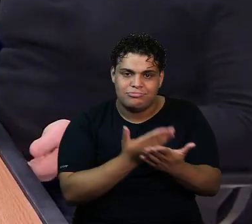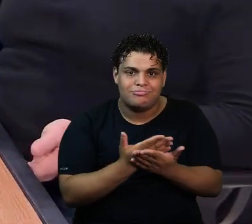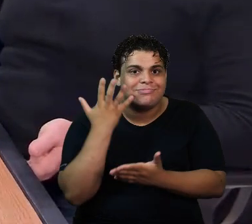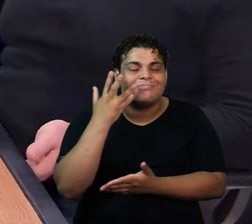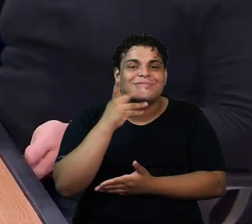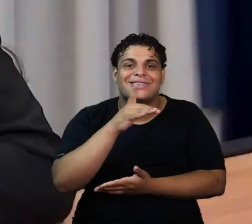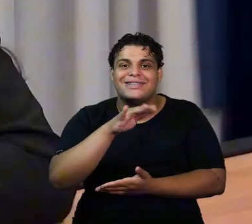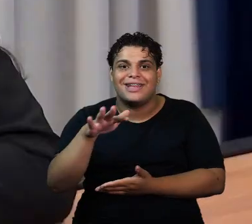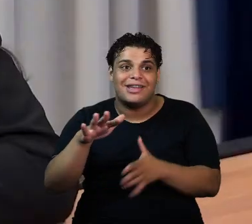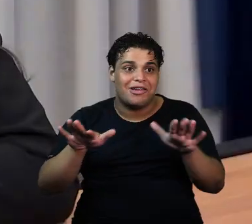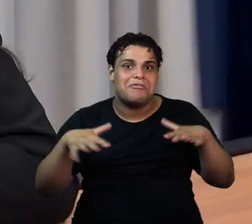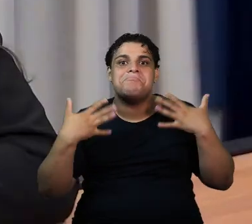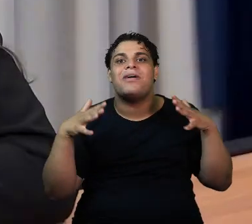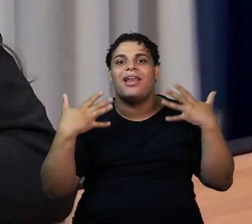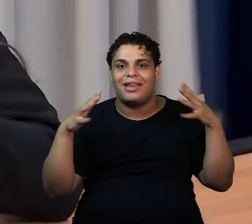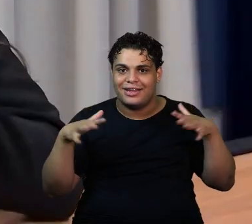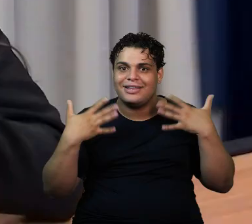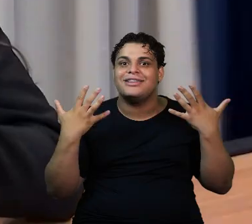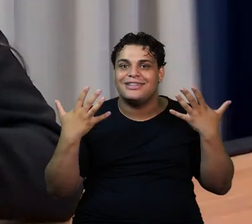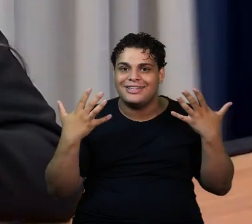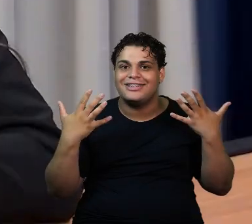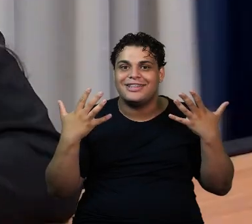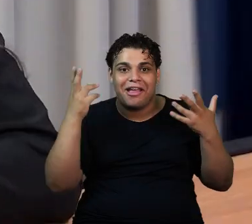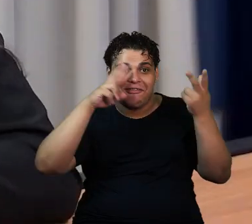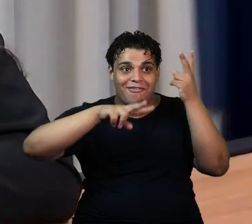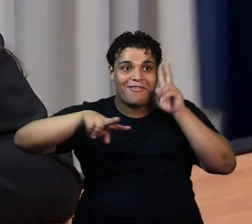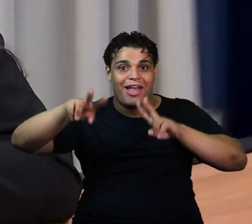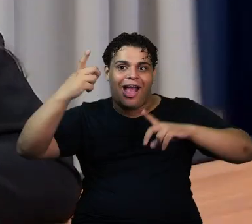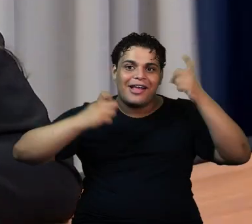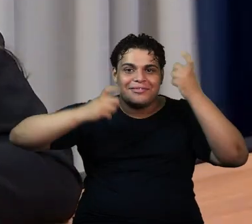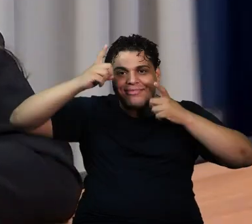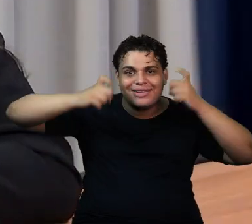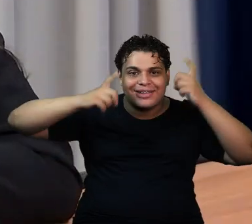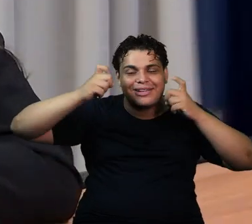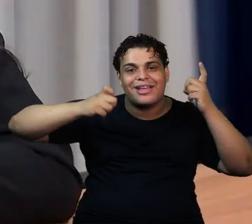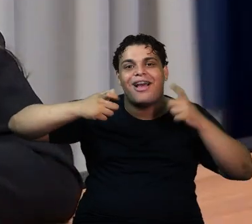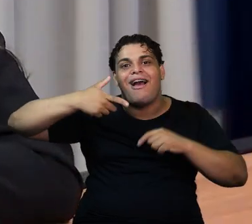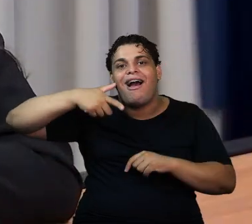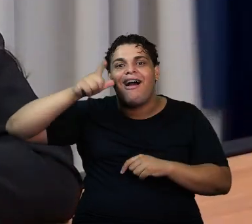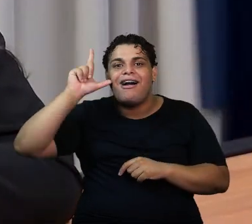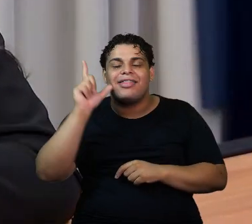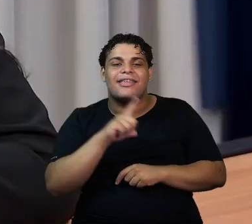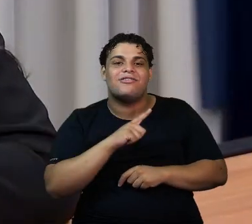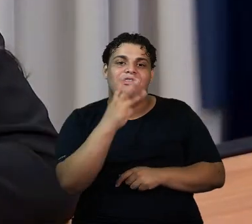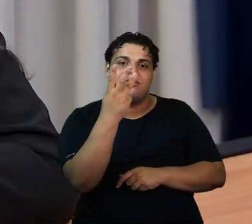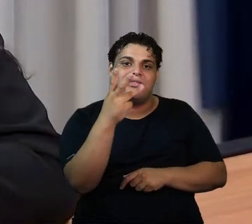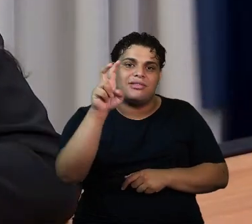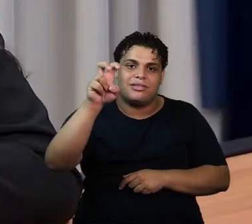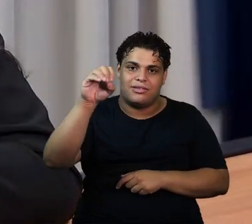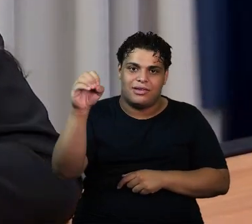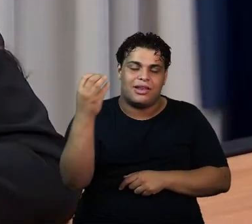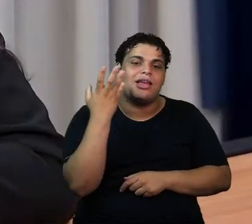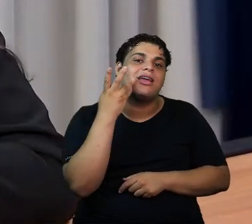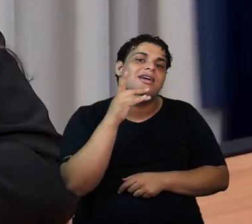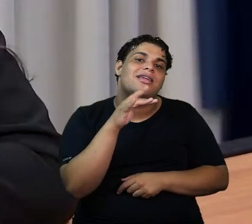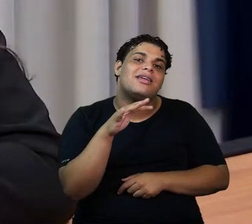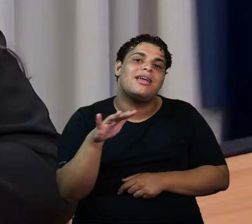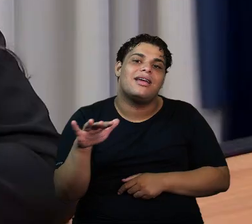crianças. É uma alegria sem fim. E a gente vê isso no rosto, né? Ontem a gente estava lá no teatro com 350